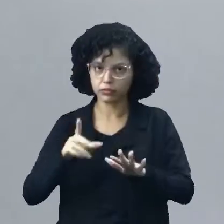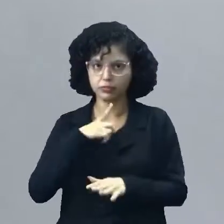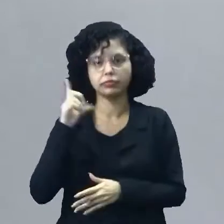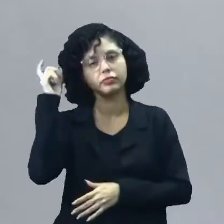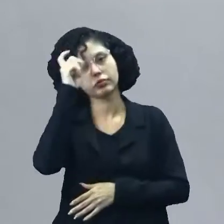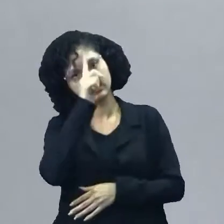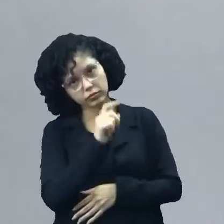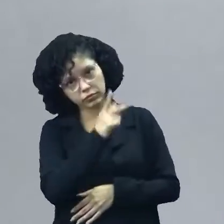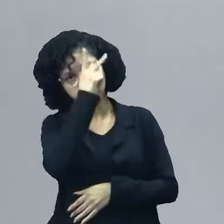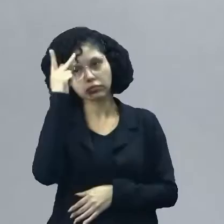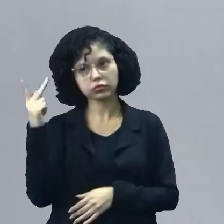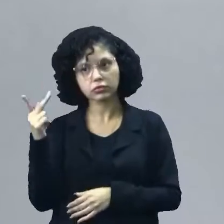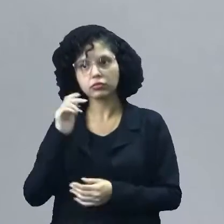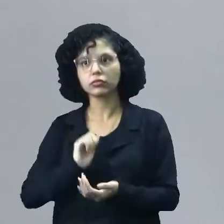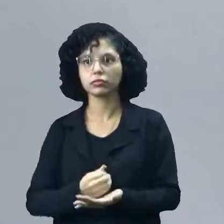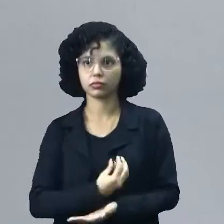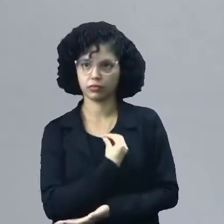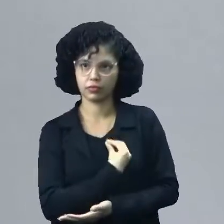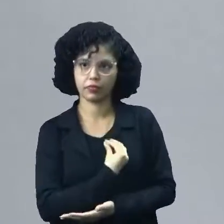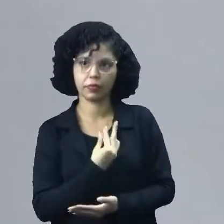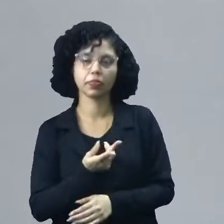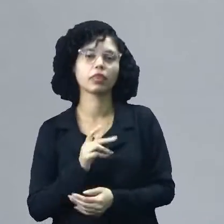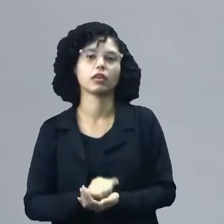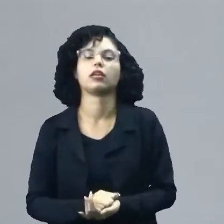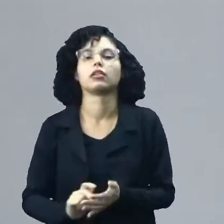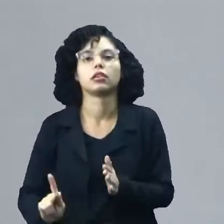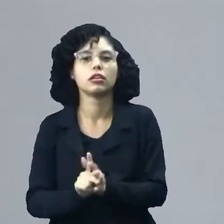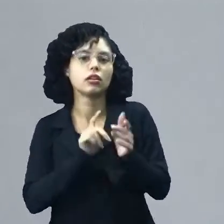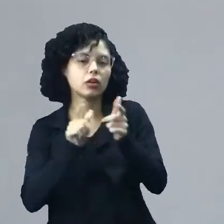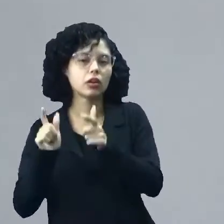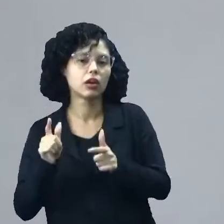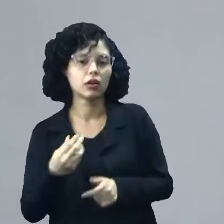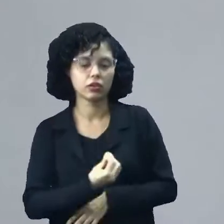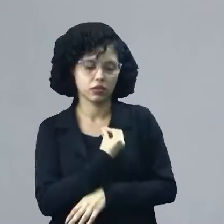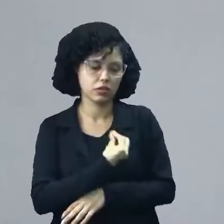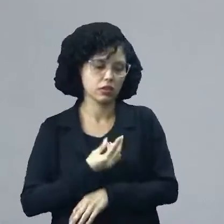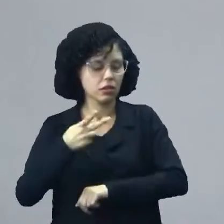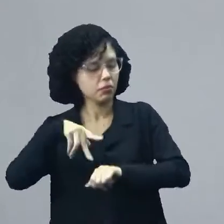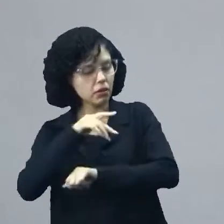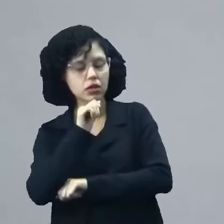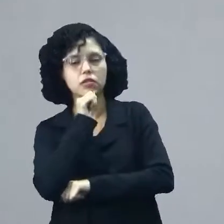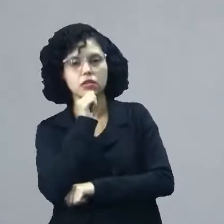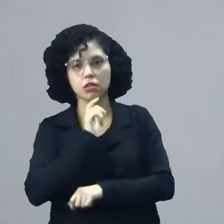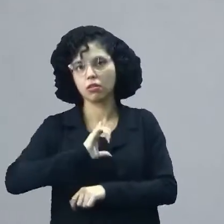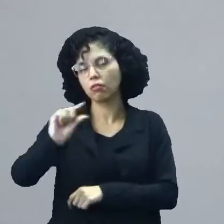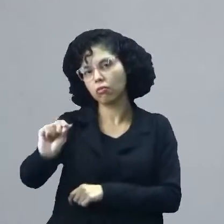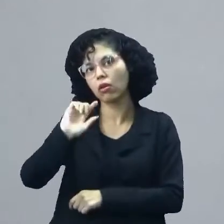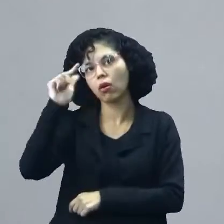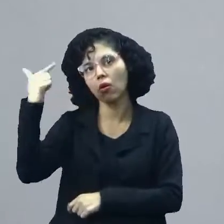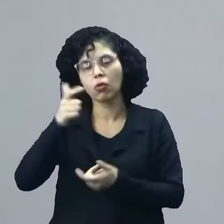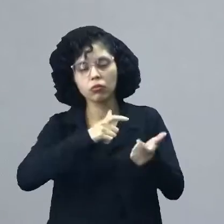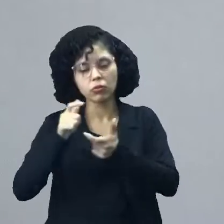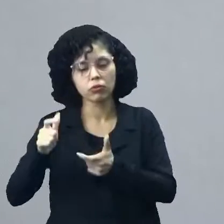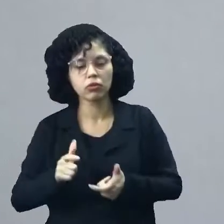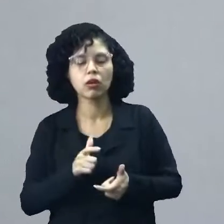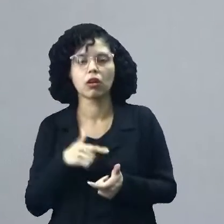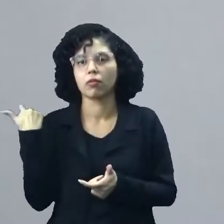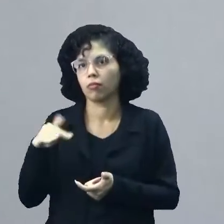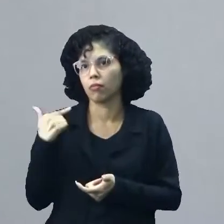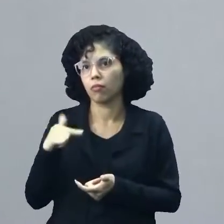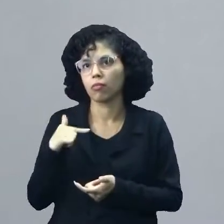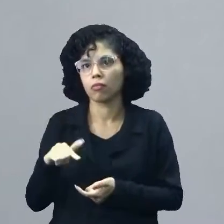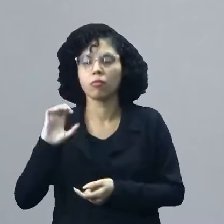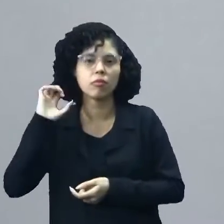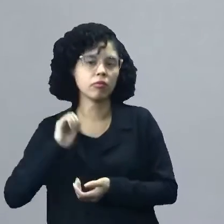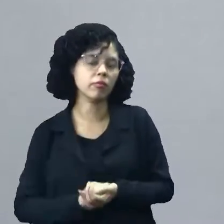dificultam a vida das pessoas, dentro aí, do seu local de origem, elas acabam optando para ir para um outro lugar que não tenham